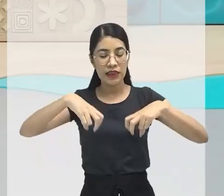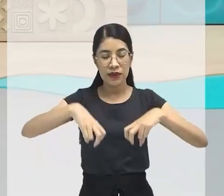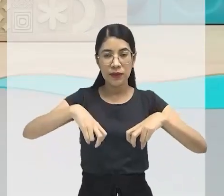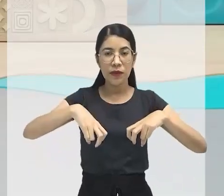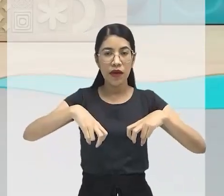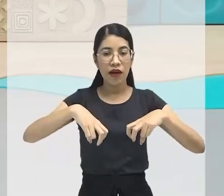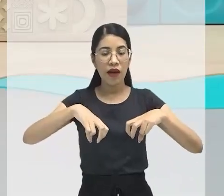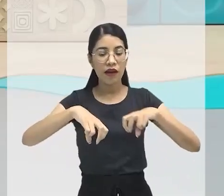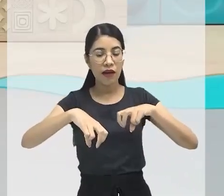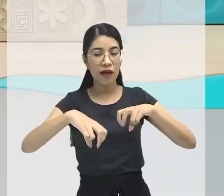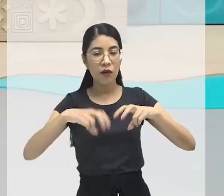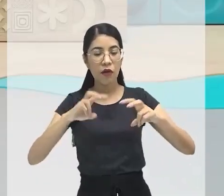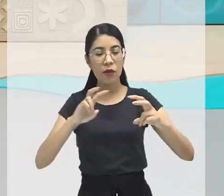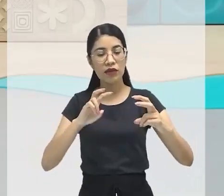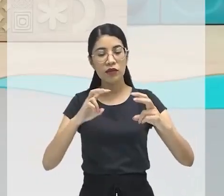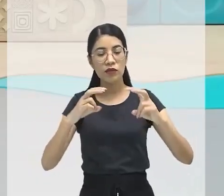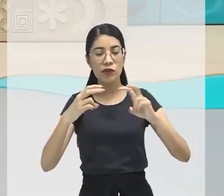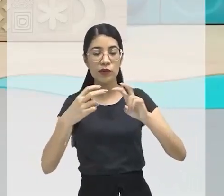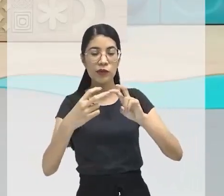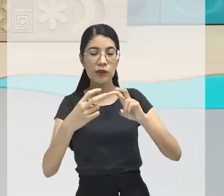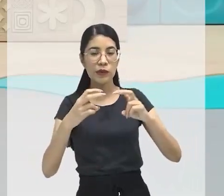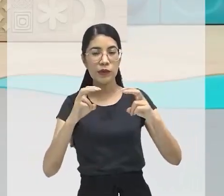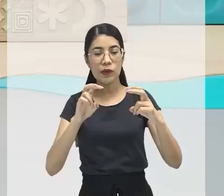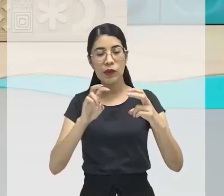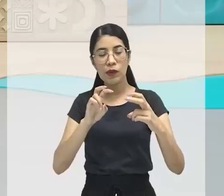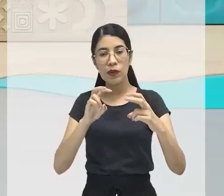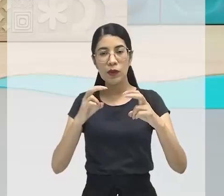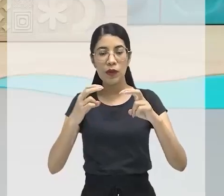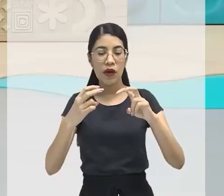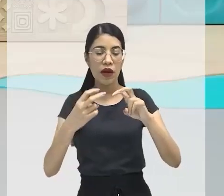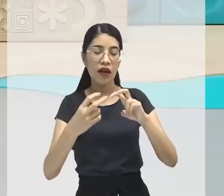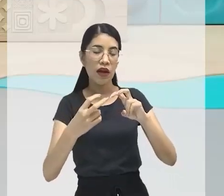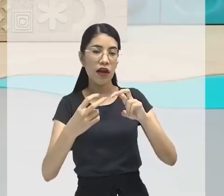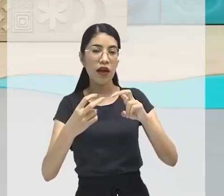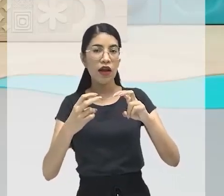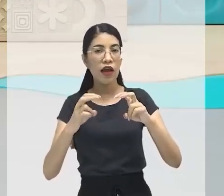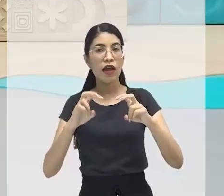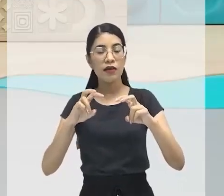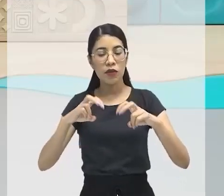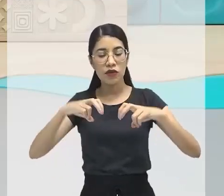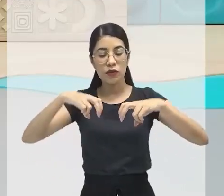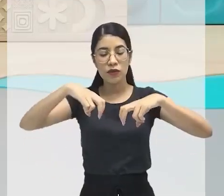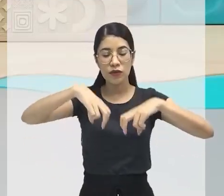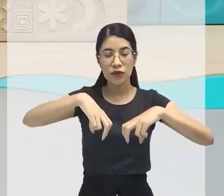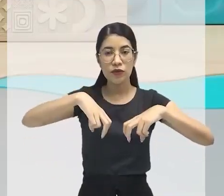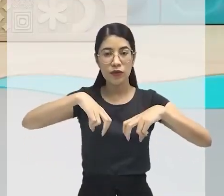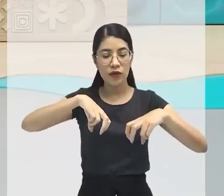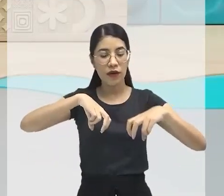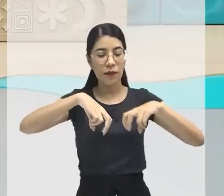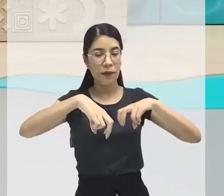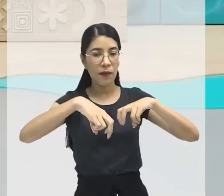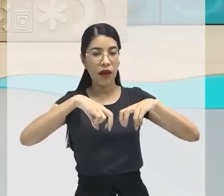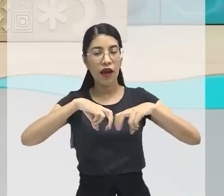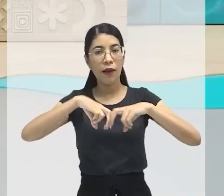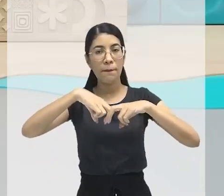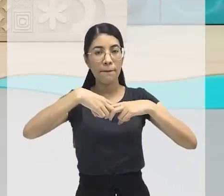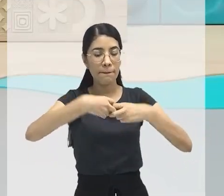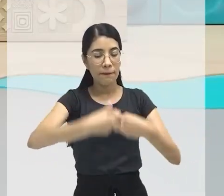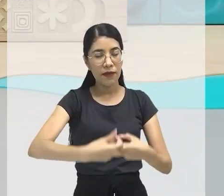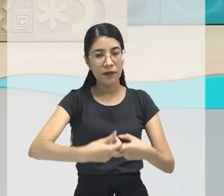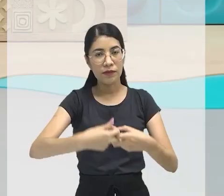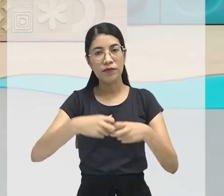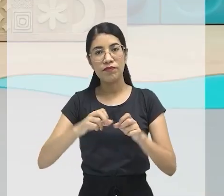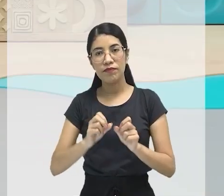ajoelhados. Primeiro faz esse ritual aí, um circulando ao redor do outro, e depois, para iniciar, tem que ser do